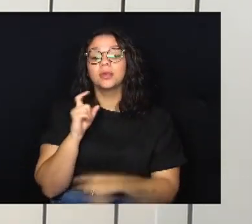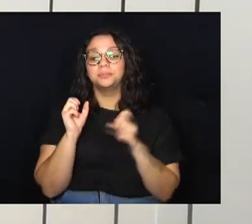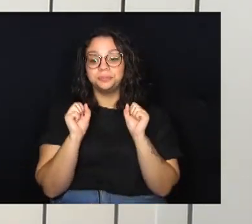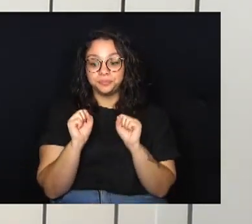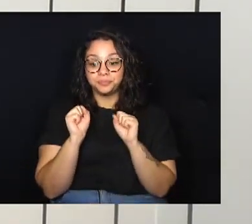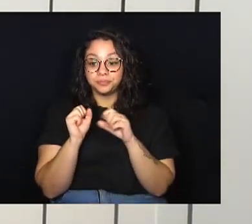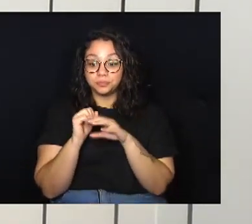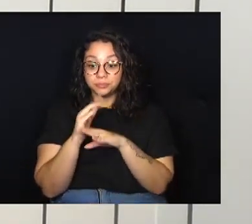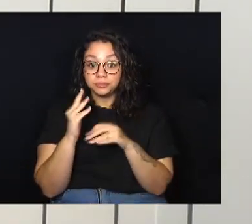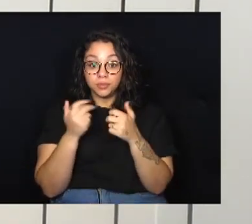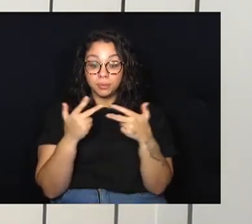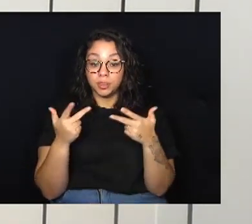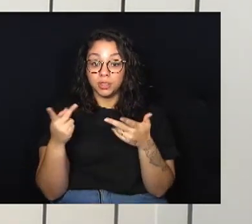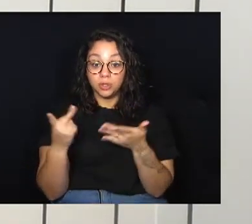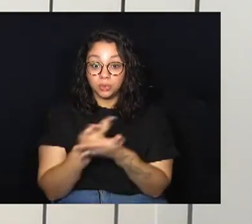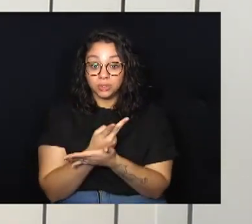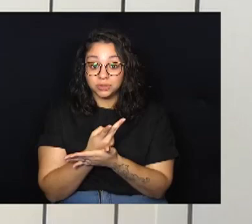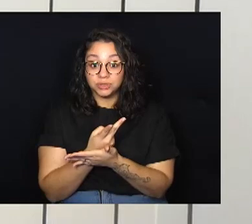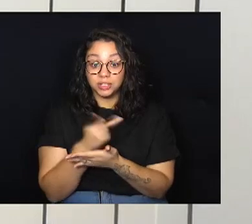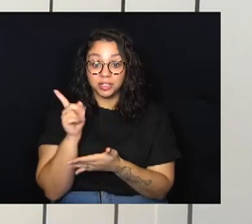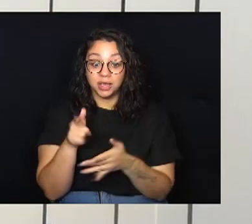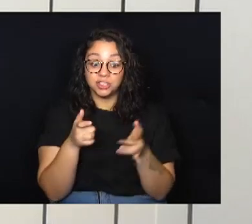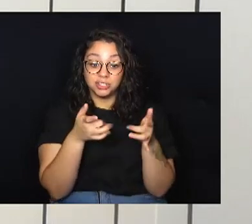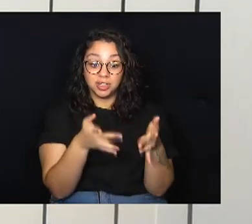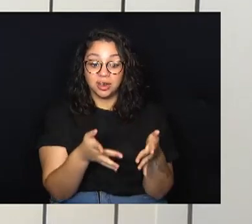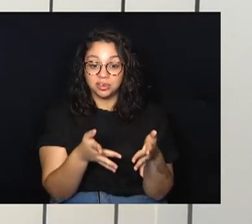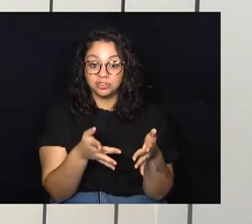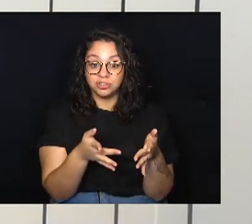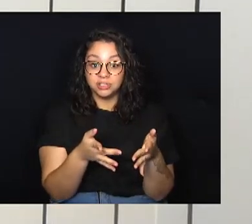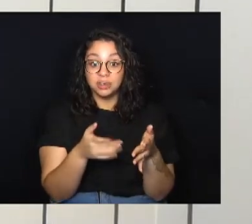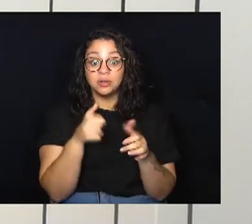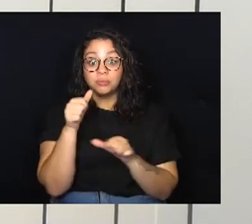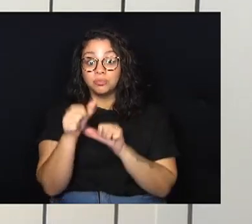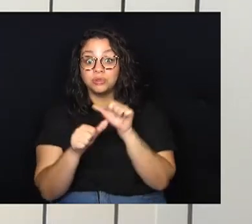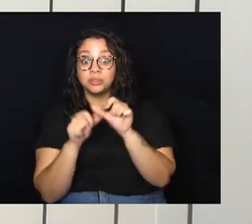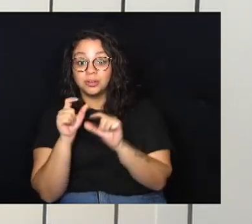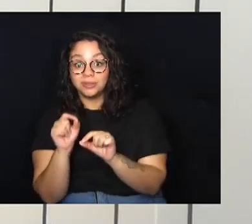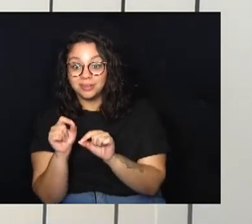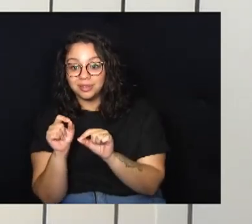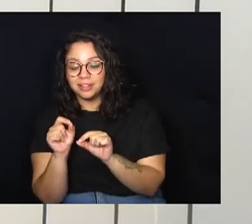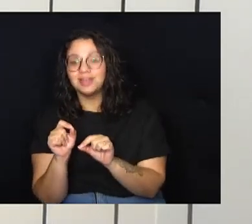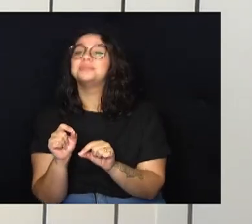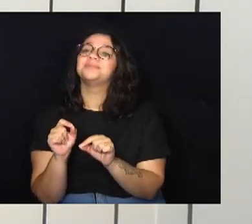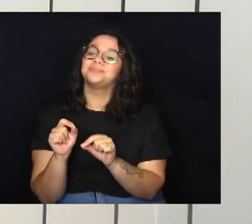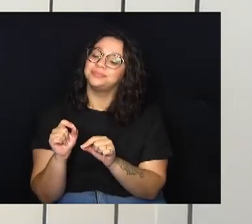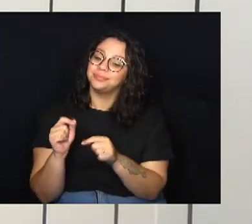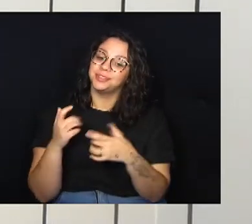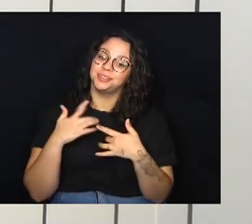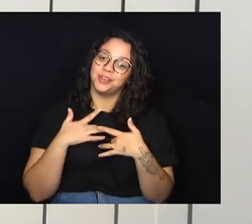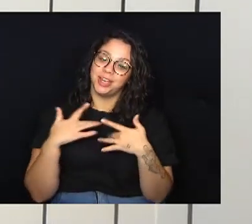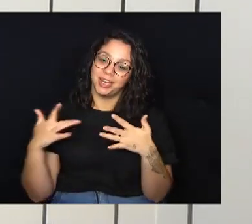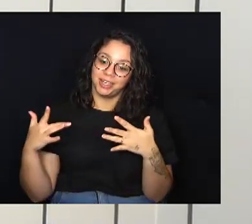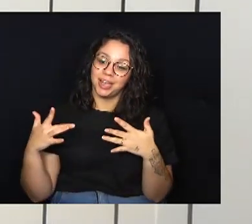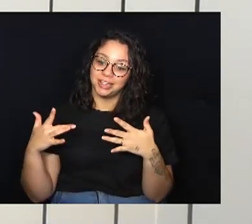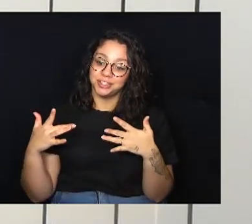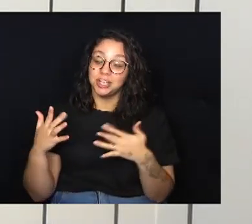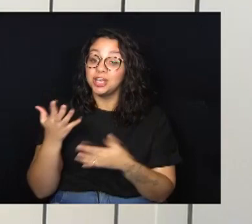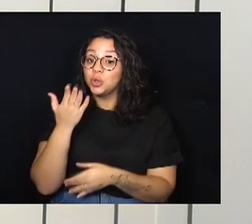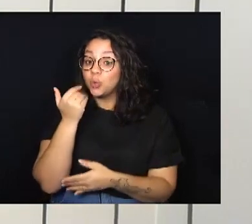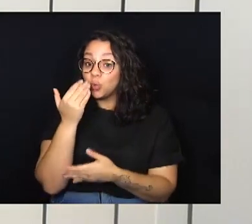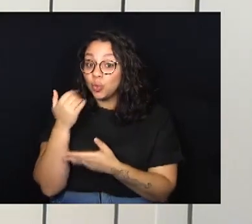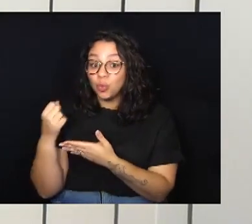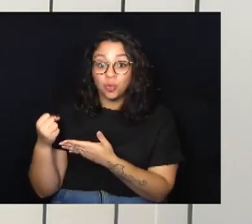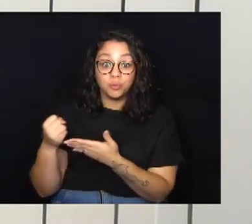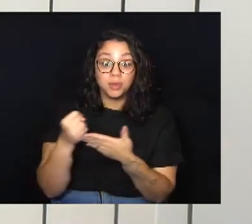cena cotidiana de descarte se transforma em um gesto de solidariedade que leva comida à mesa